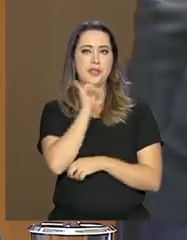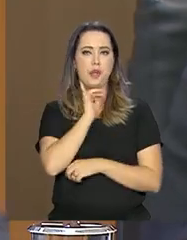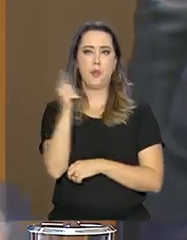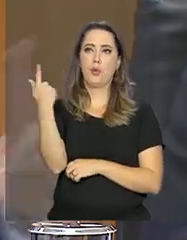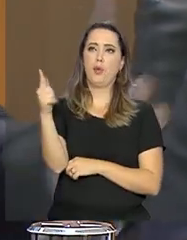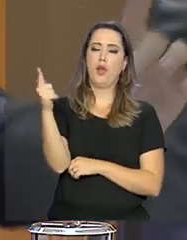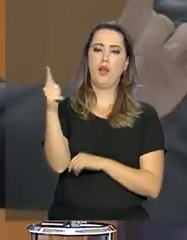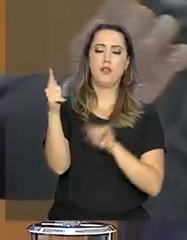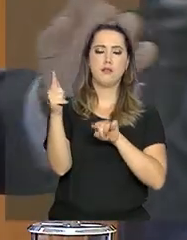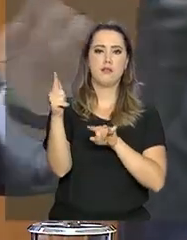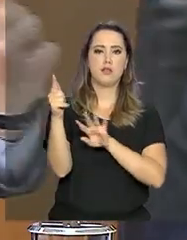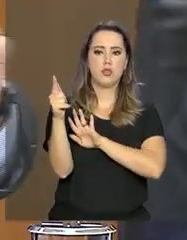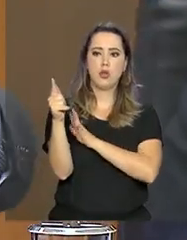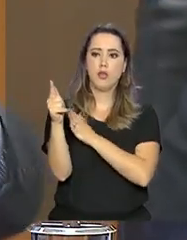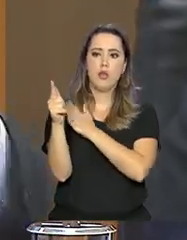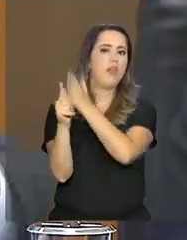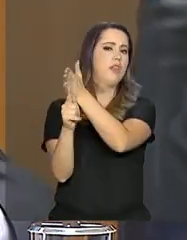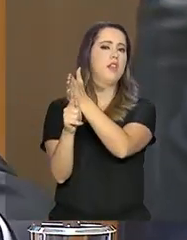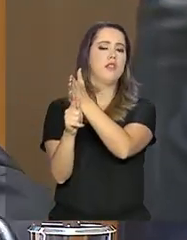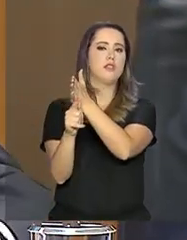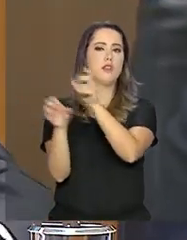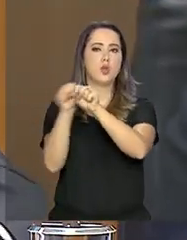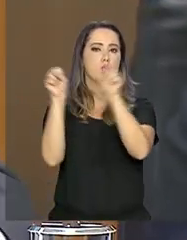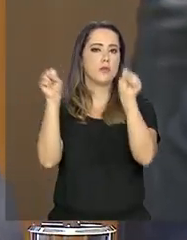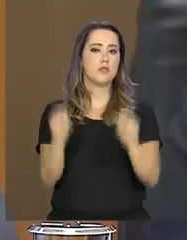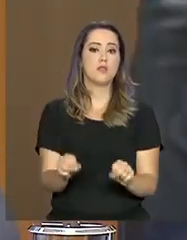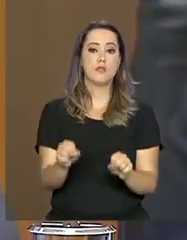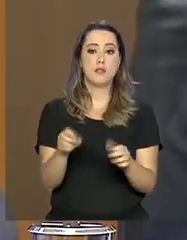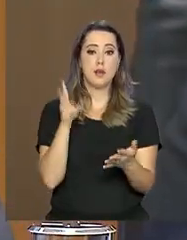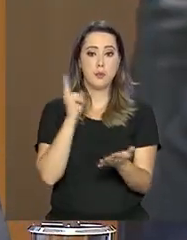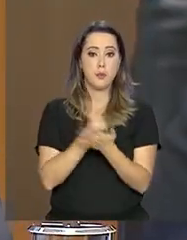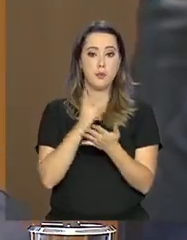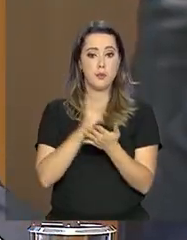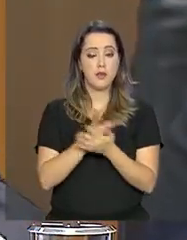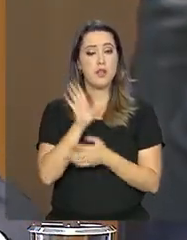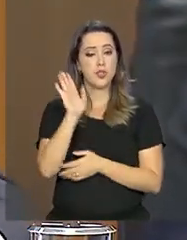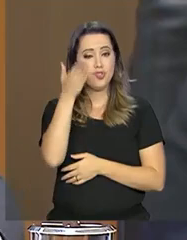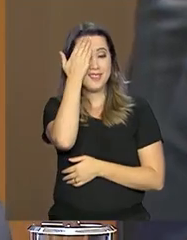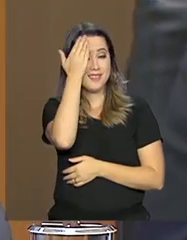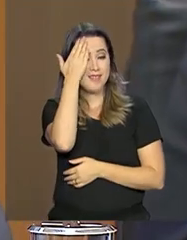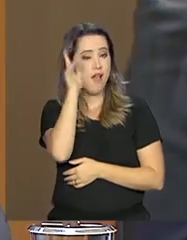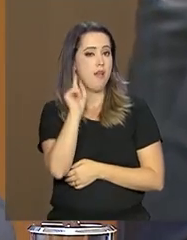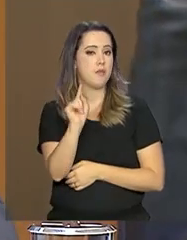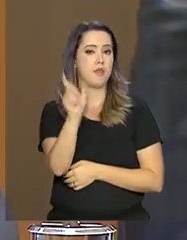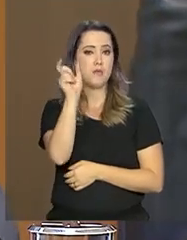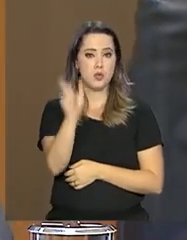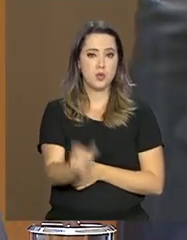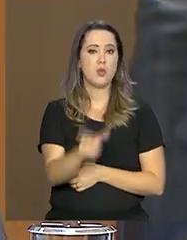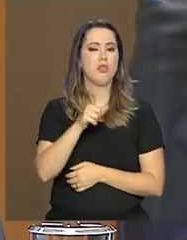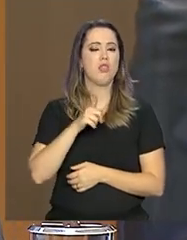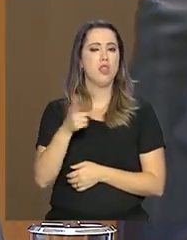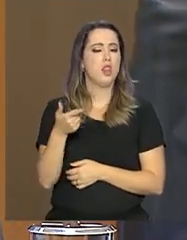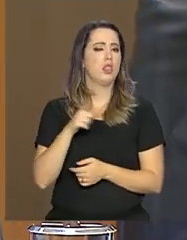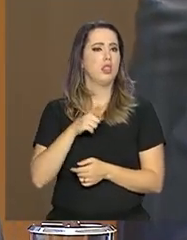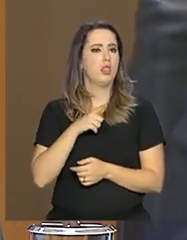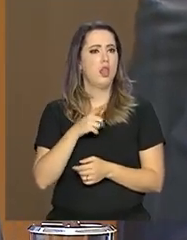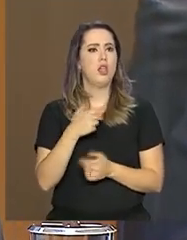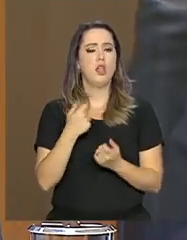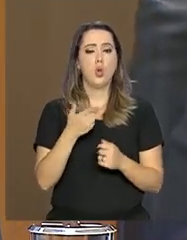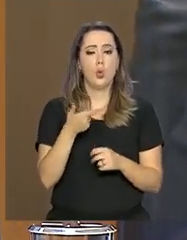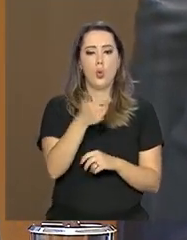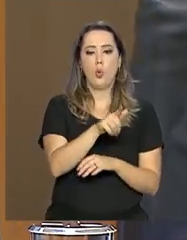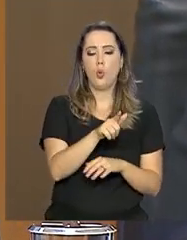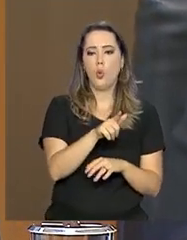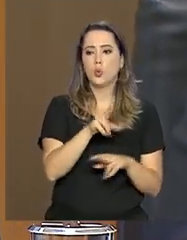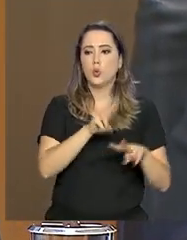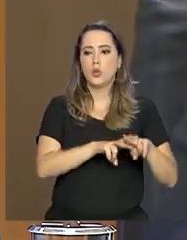sistema você vai ter informação ou mesmo durante a feitura do melhor você vai saber se aquela pessoa cometeu do crime se é